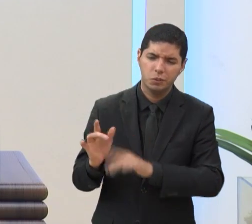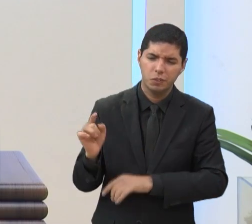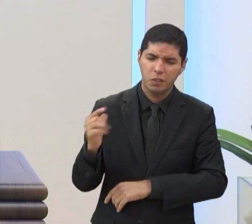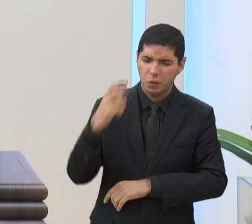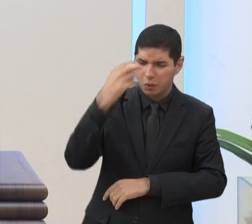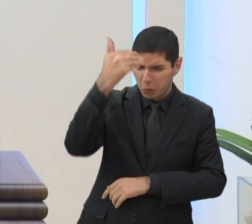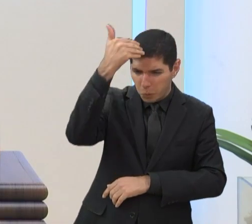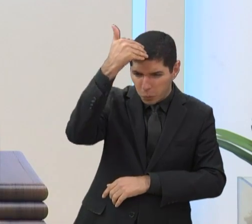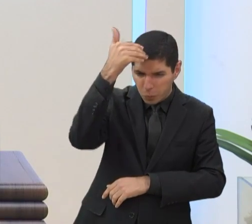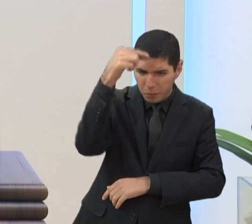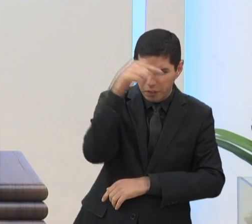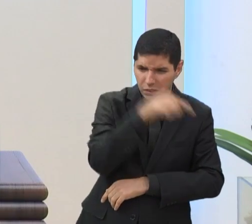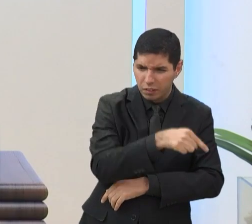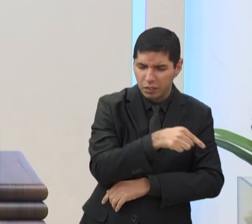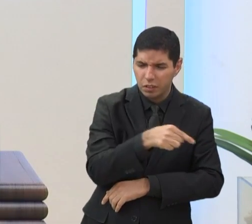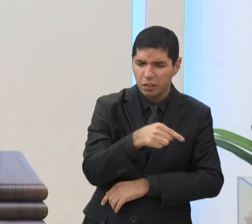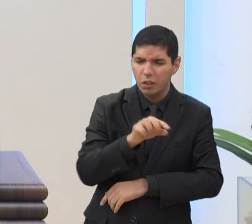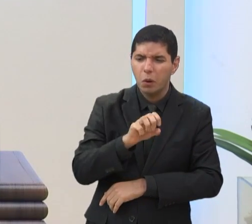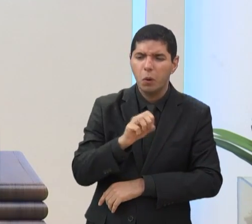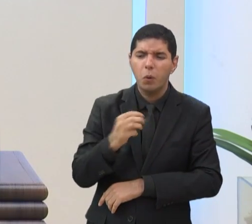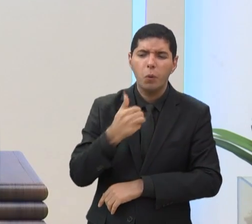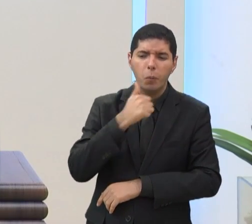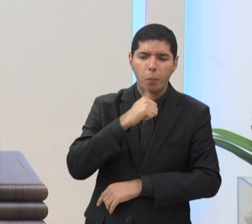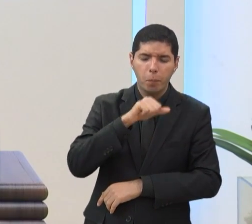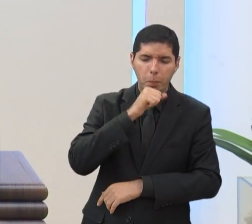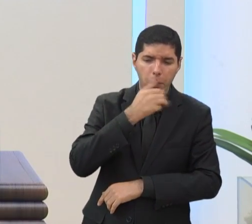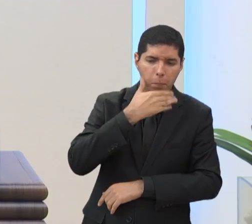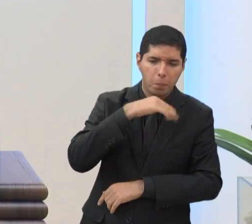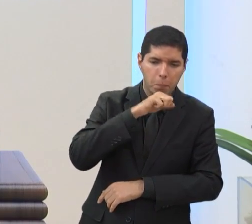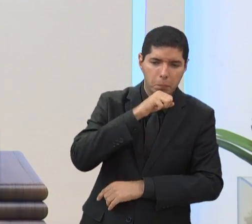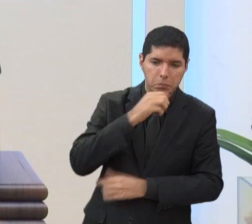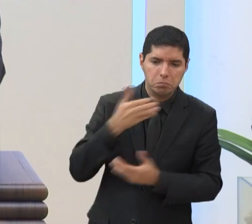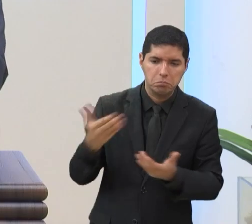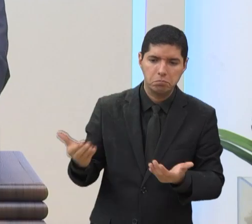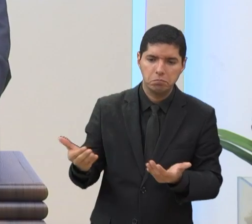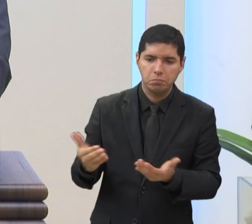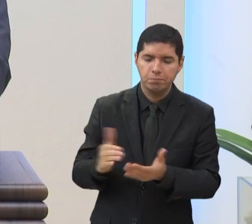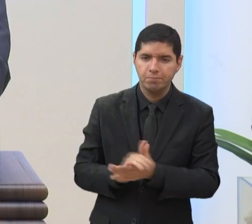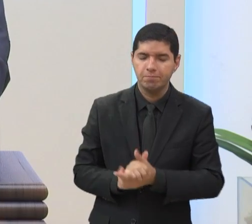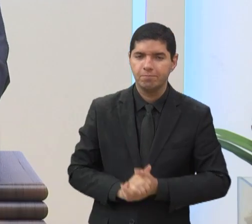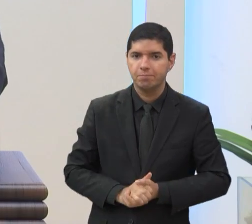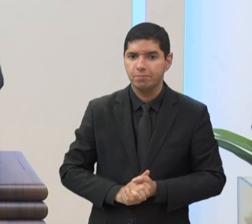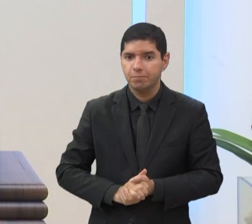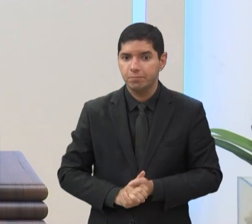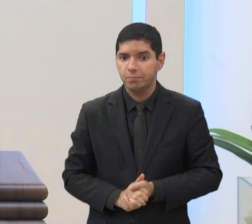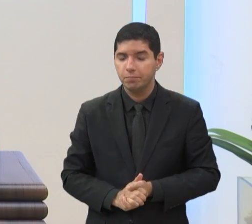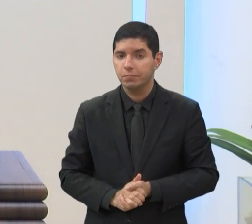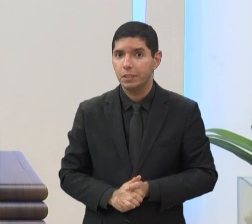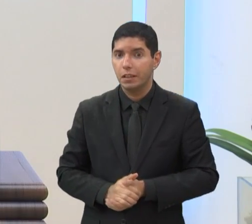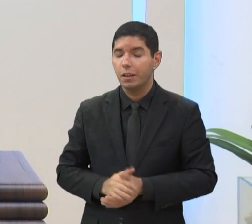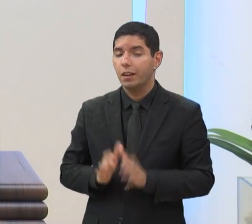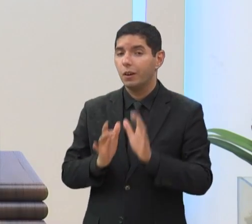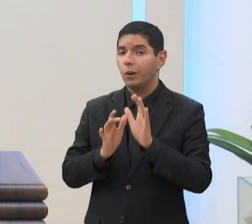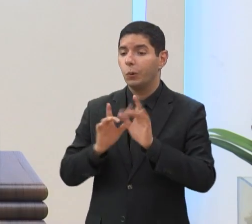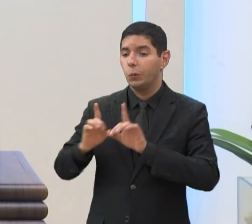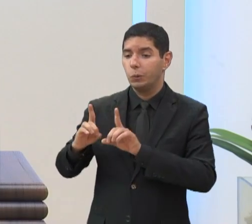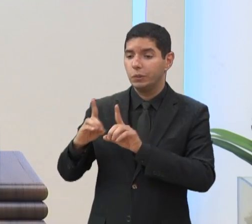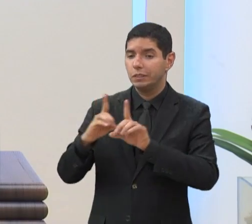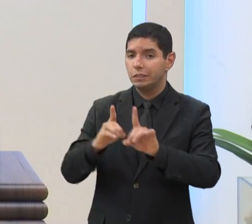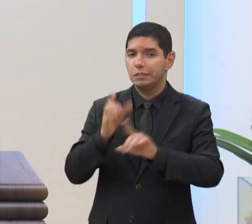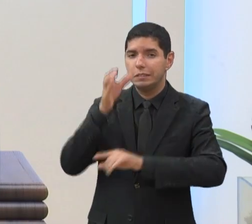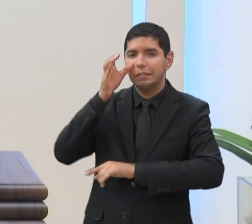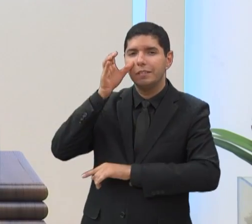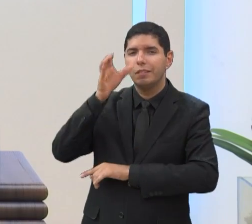os seus pais, para que nascesse cego? Vejam que o interesse dos